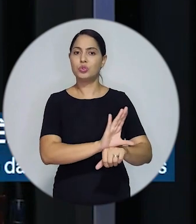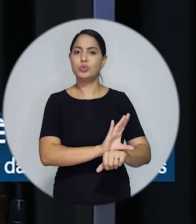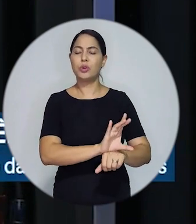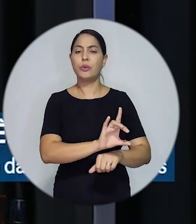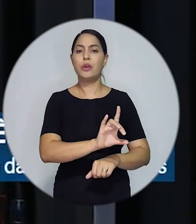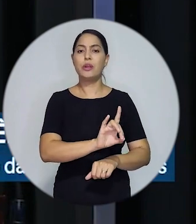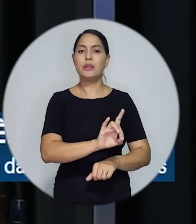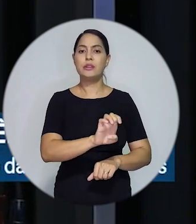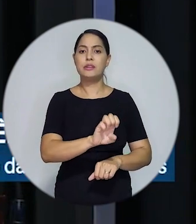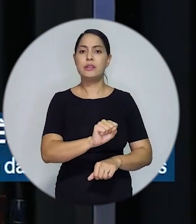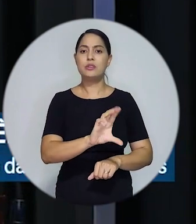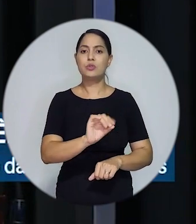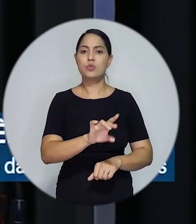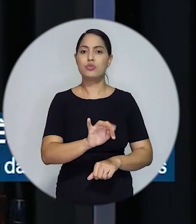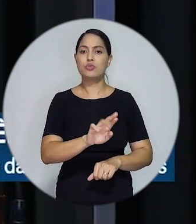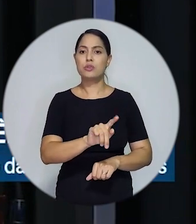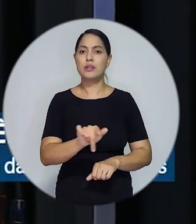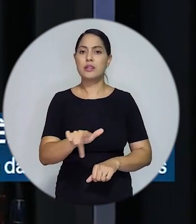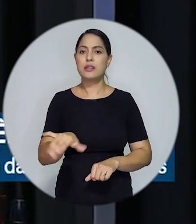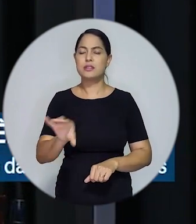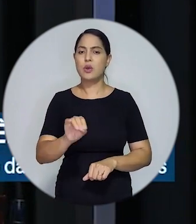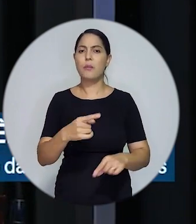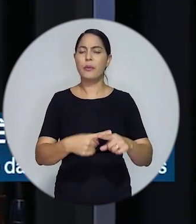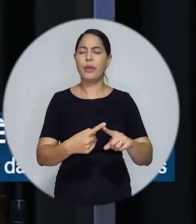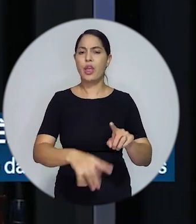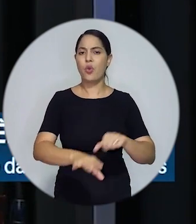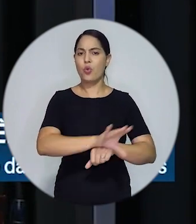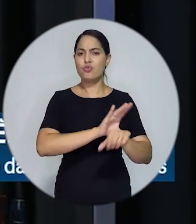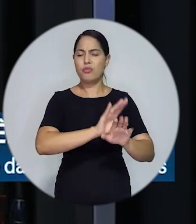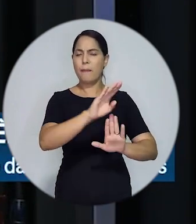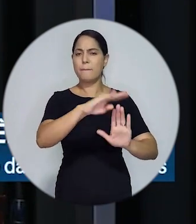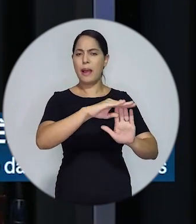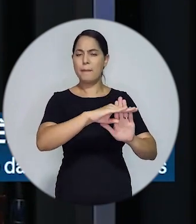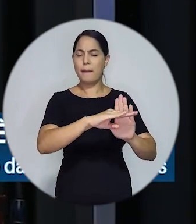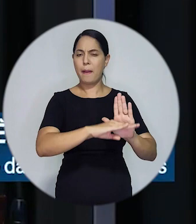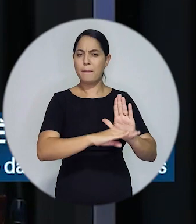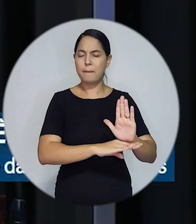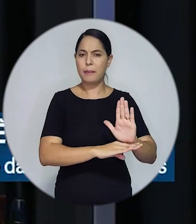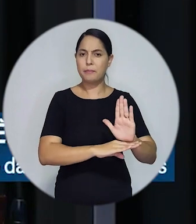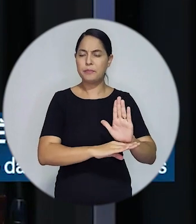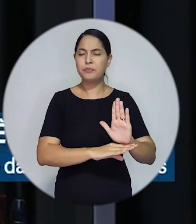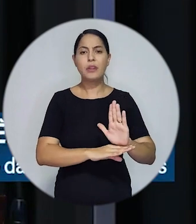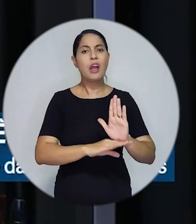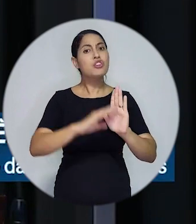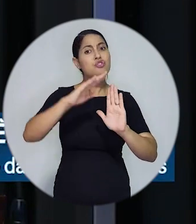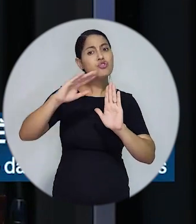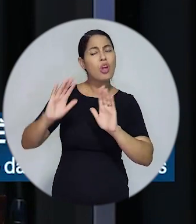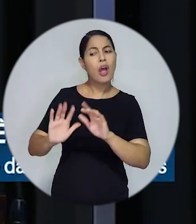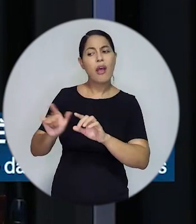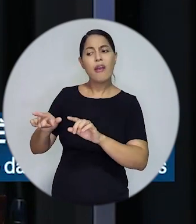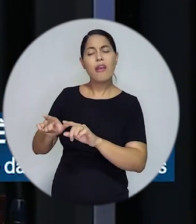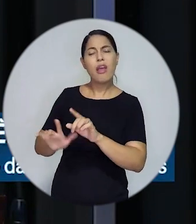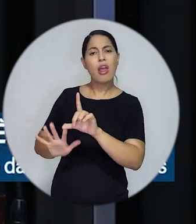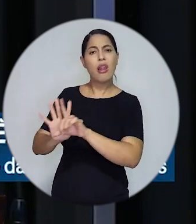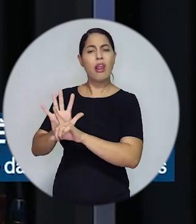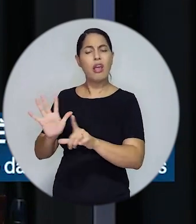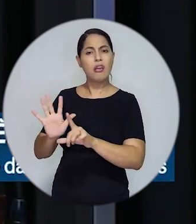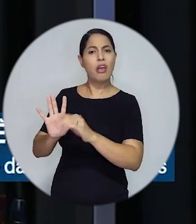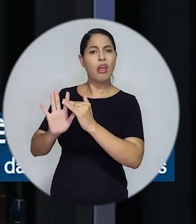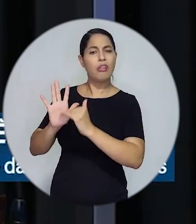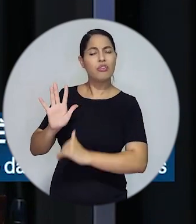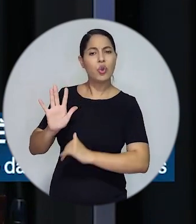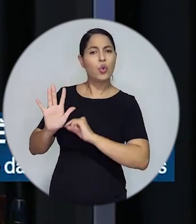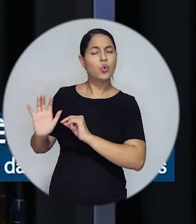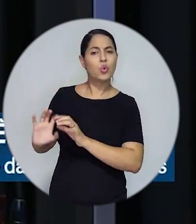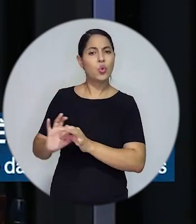desconstitucionalizou a Previdência no Brasil. Ela tirou parte das normas que estavam na garantia constitucional e trouxe a viabilidade, talvez